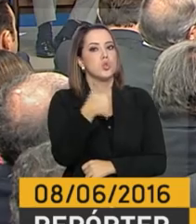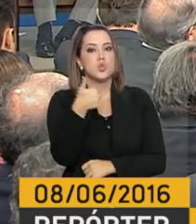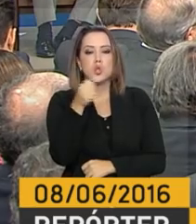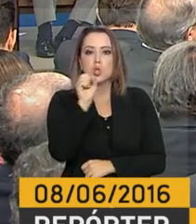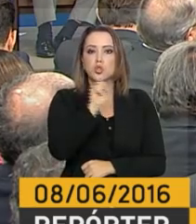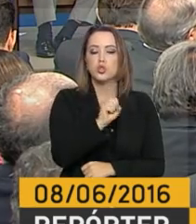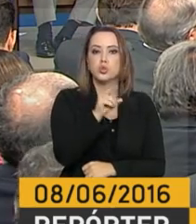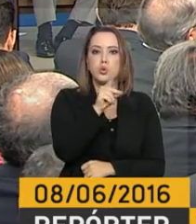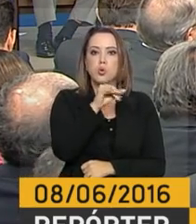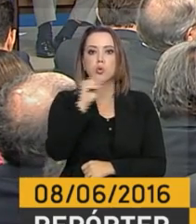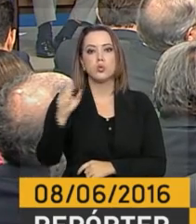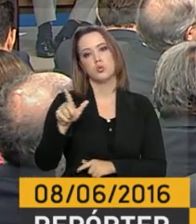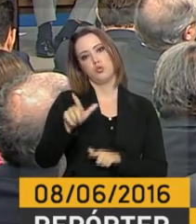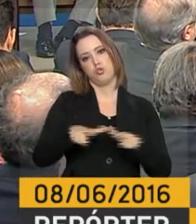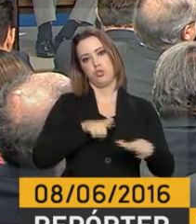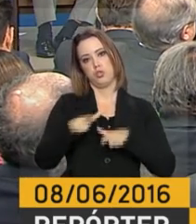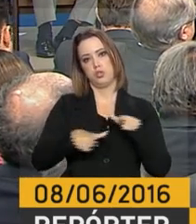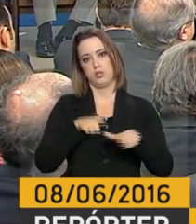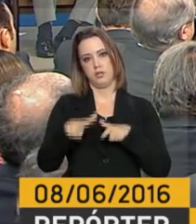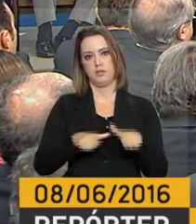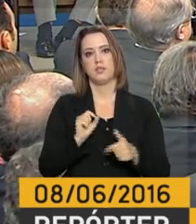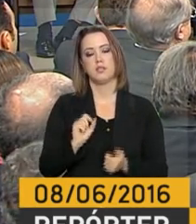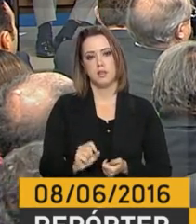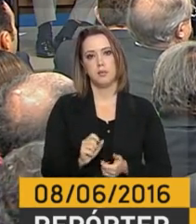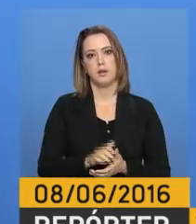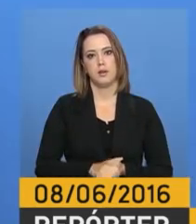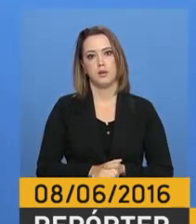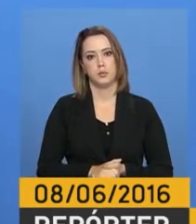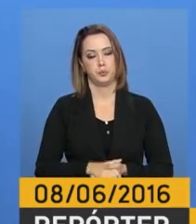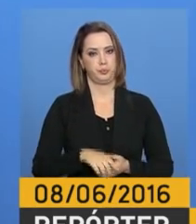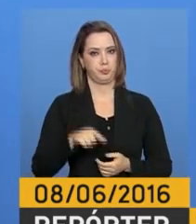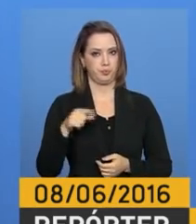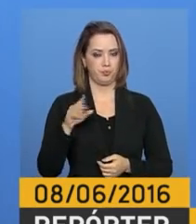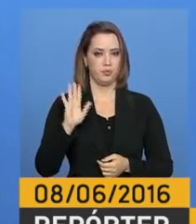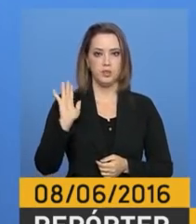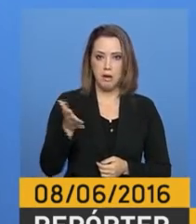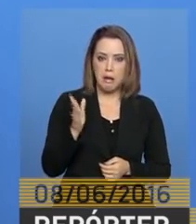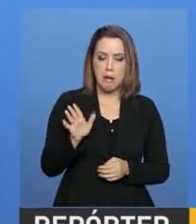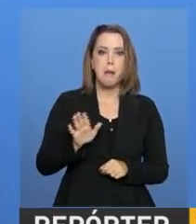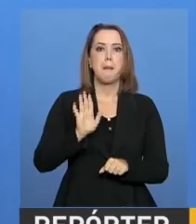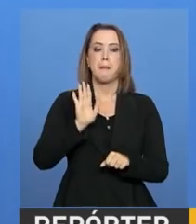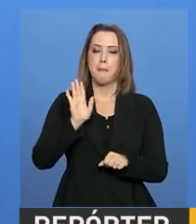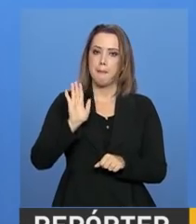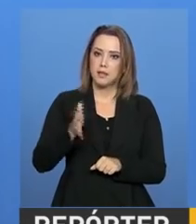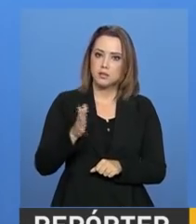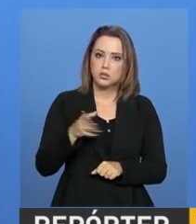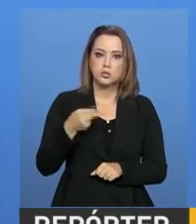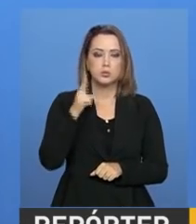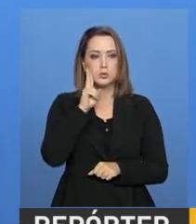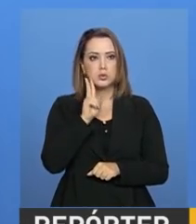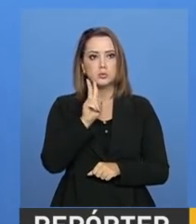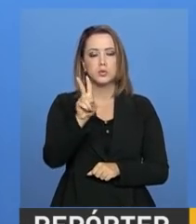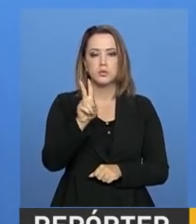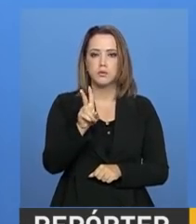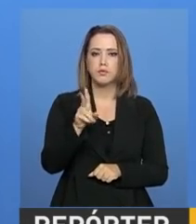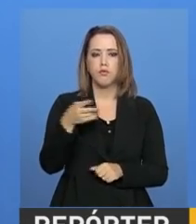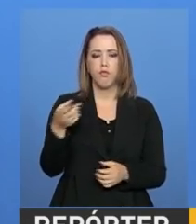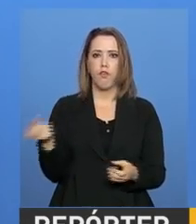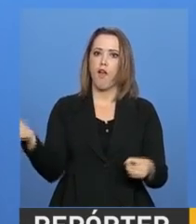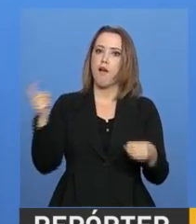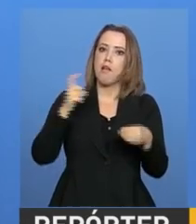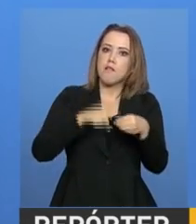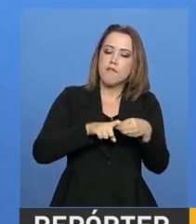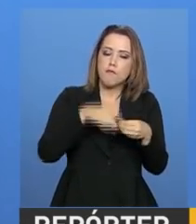úteis e 27 dias corridos mas já é possível sentir a recuperação da confiança